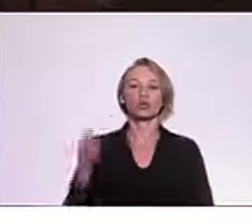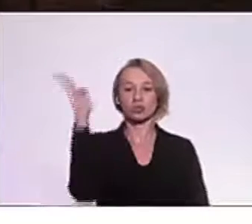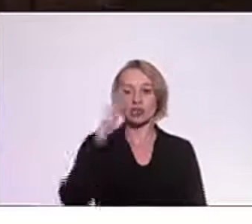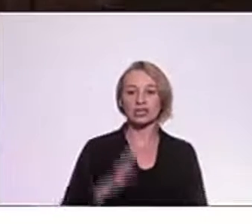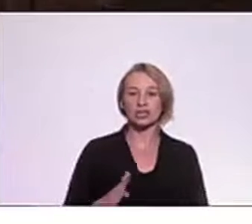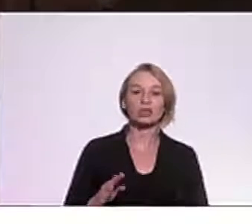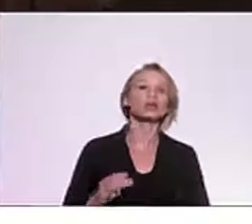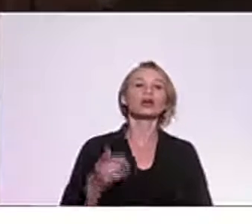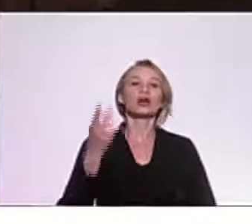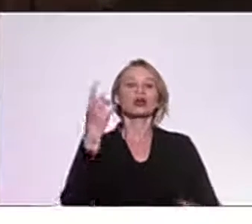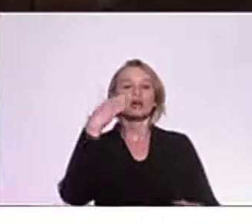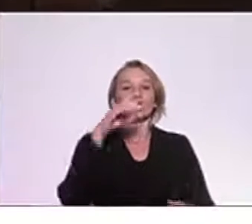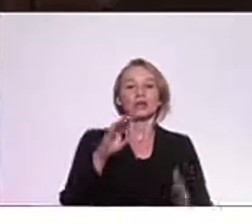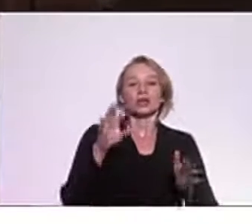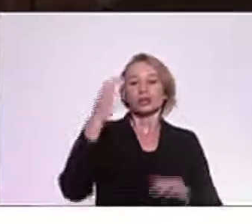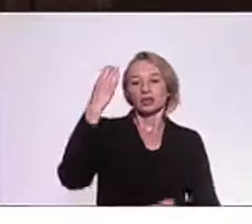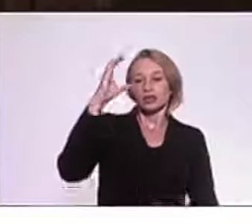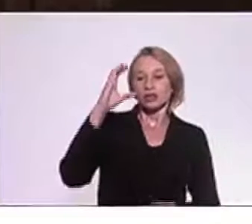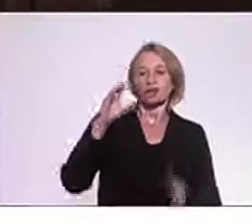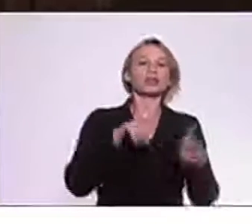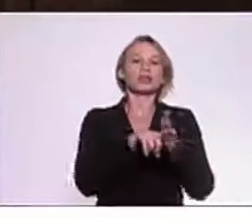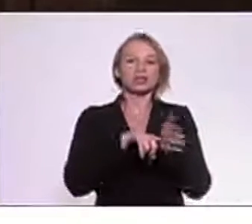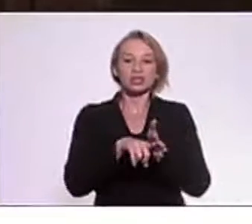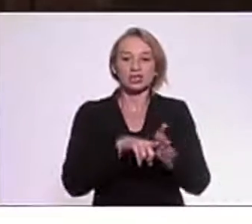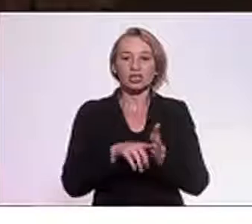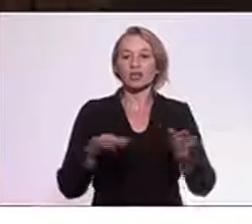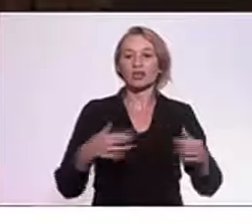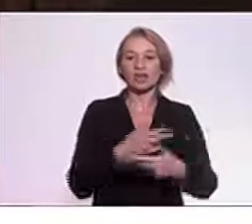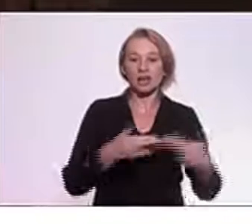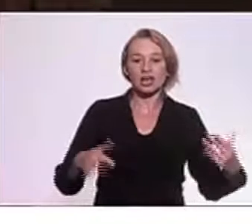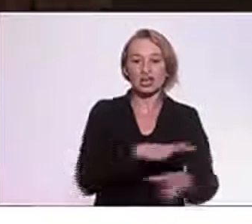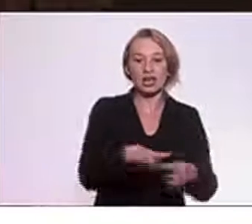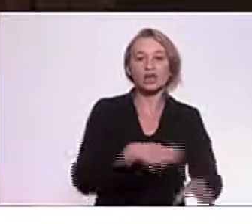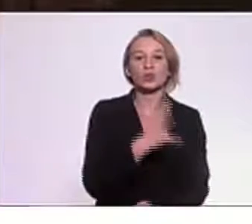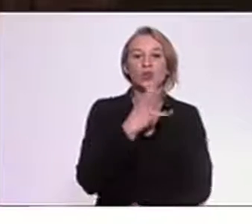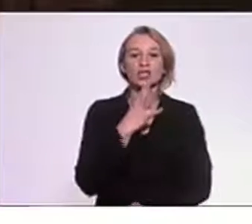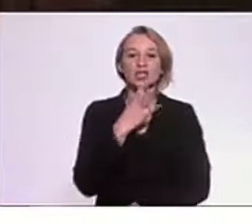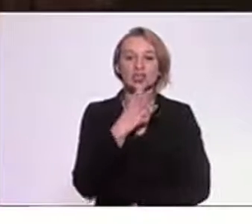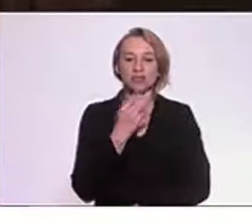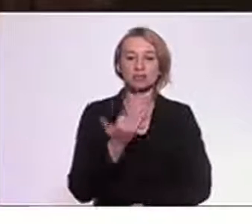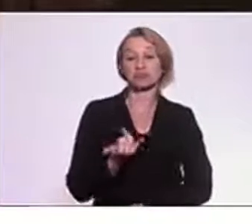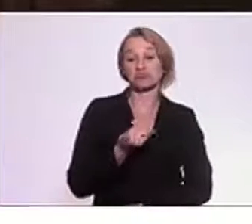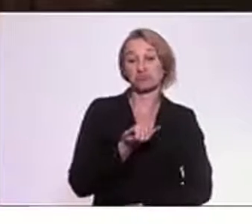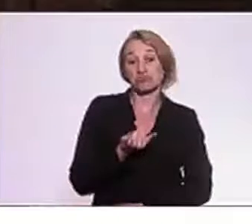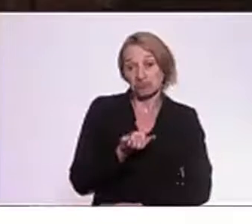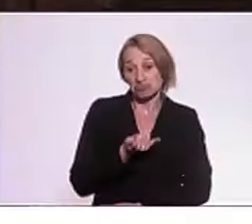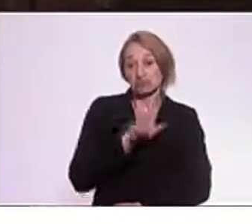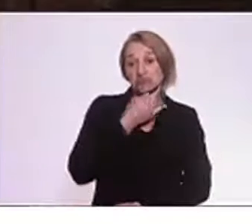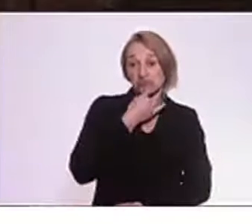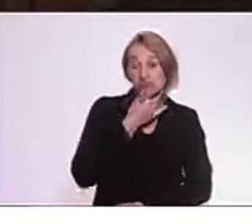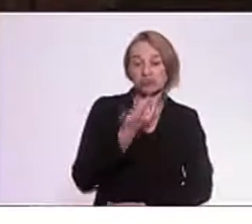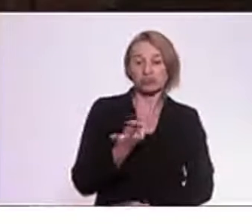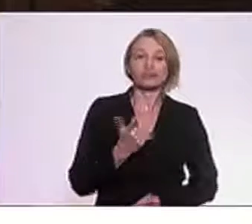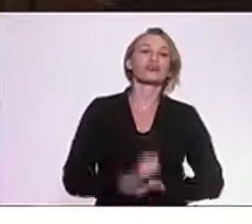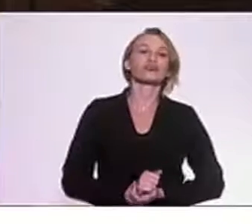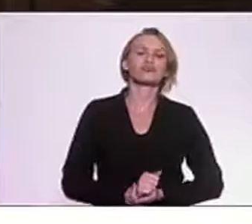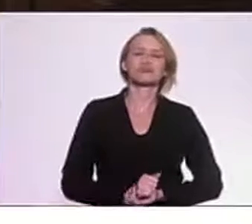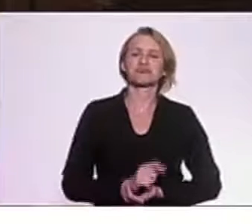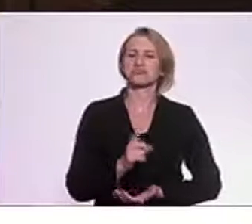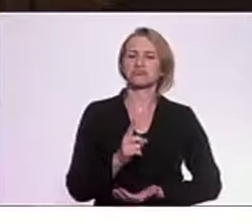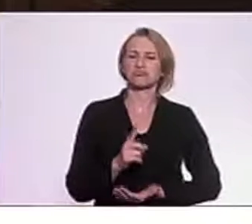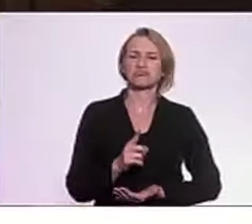não poderão manter as suas redes municipais de educação abertas, 1/3 dos estados da federação não conseguirão manter as suas redes estaduais de educação